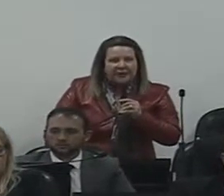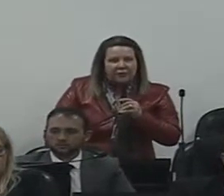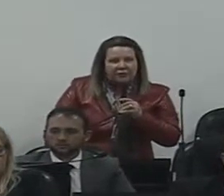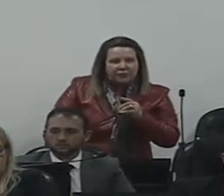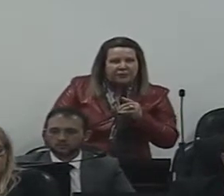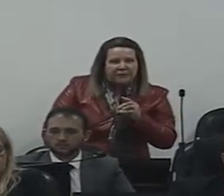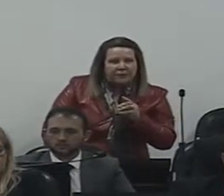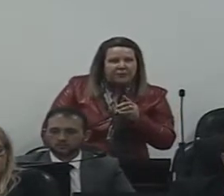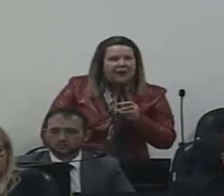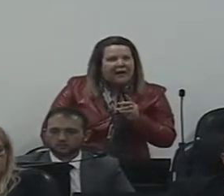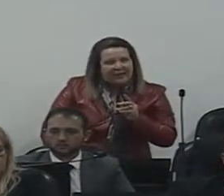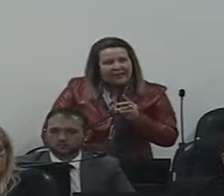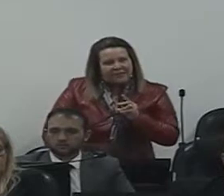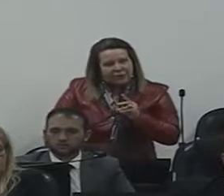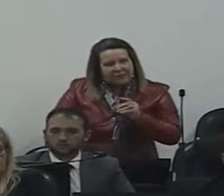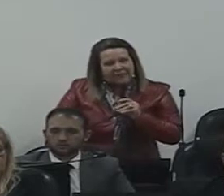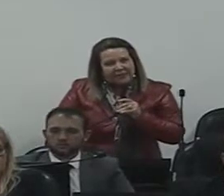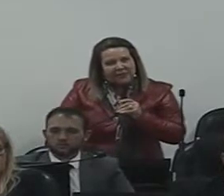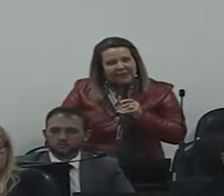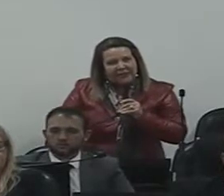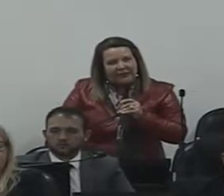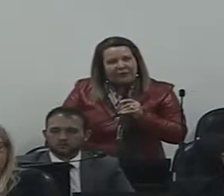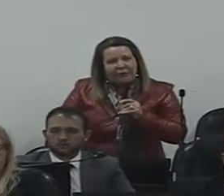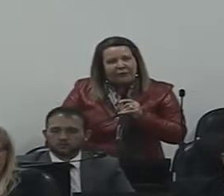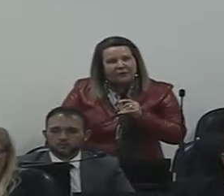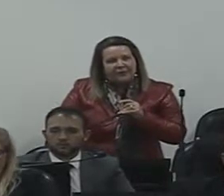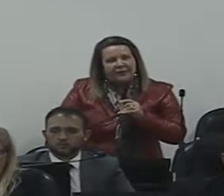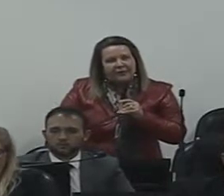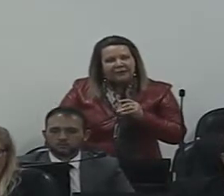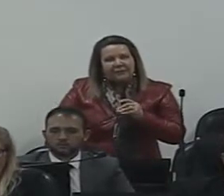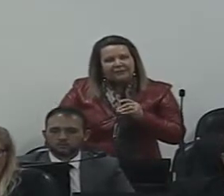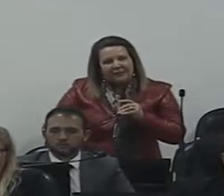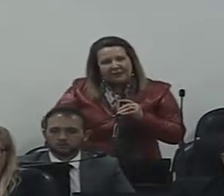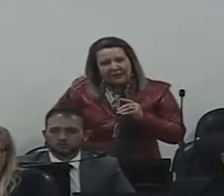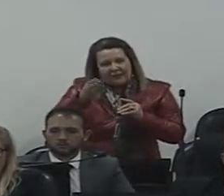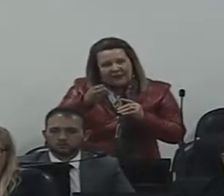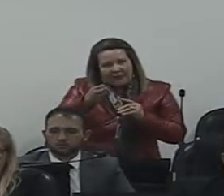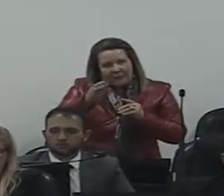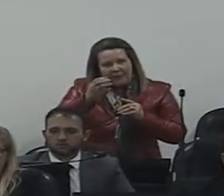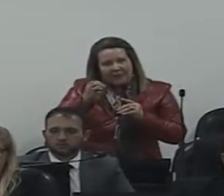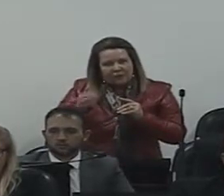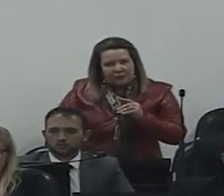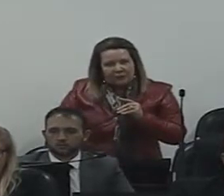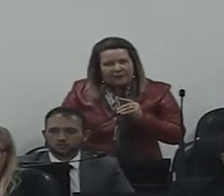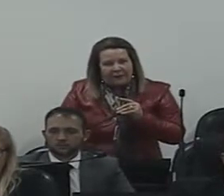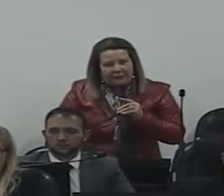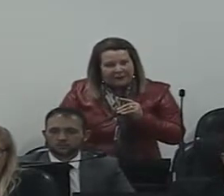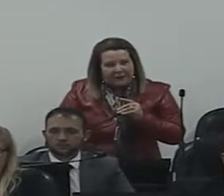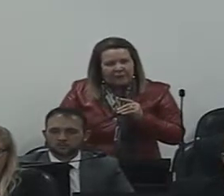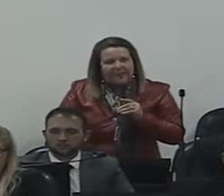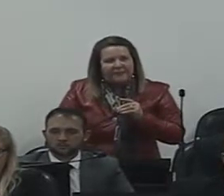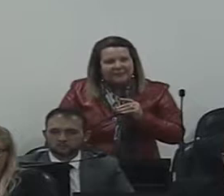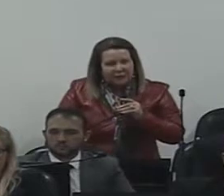implantar no nosso município a casa adolescente é algo que inclusive há a própria cantora falou à fundação casa já